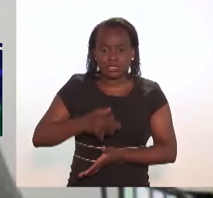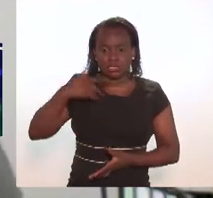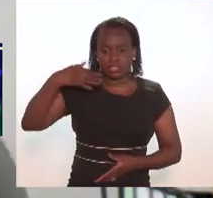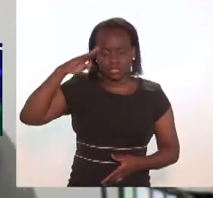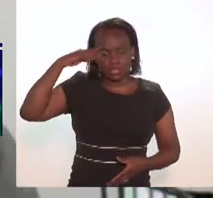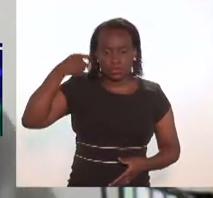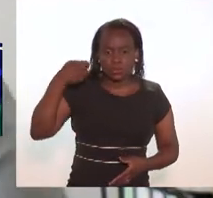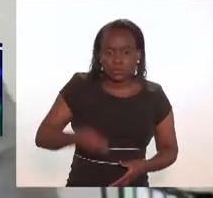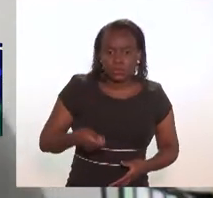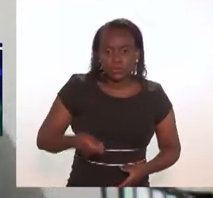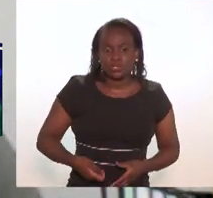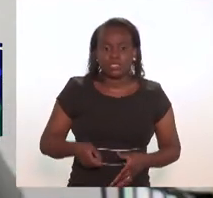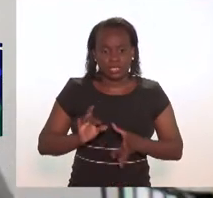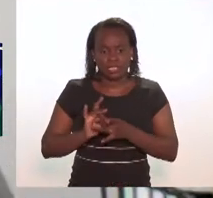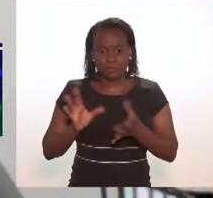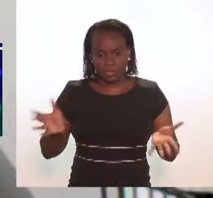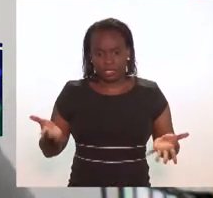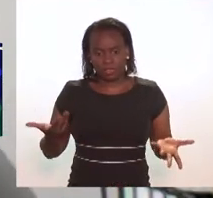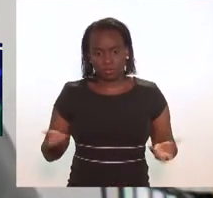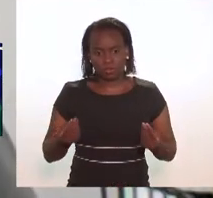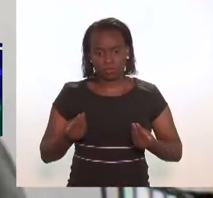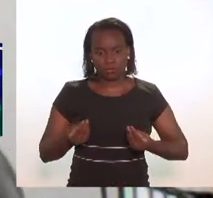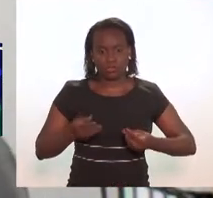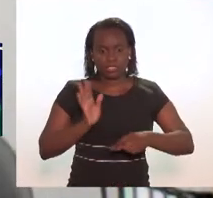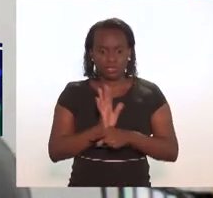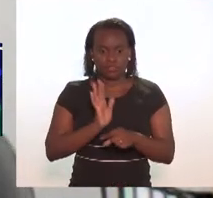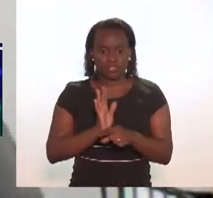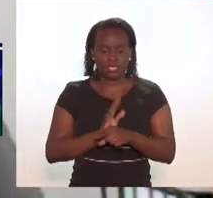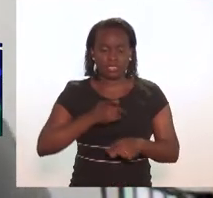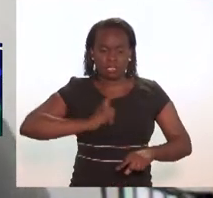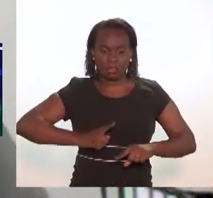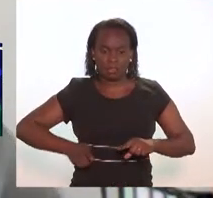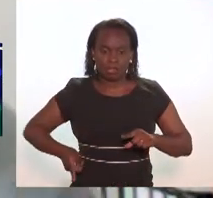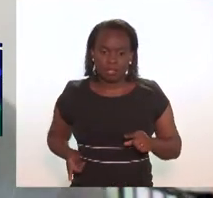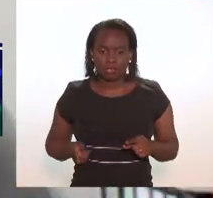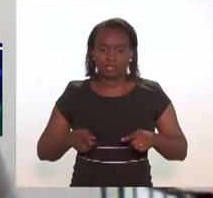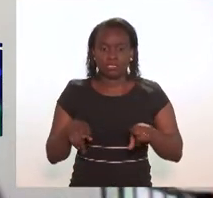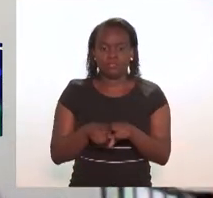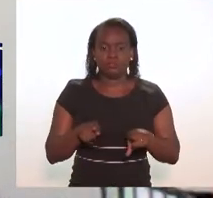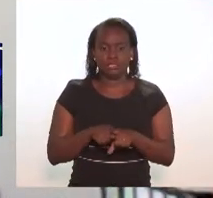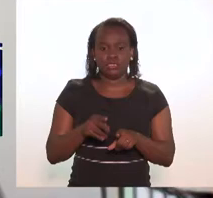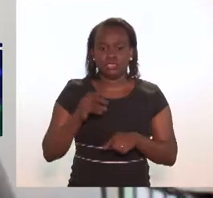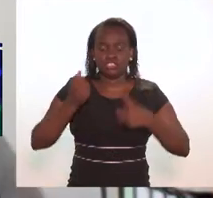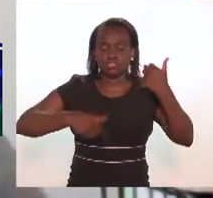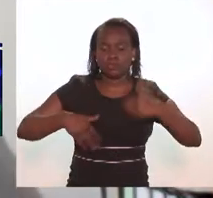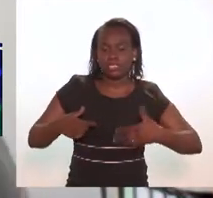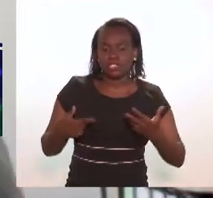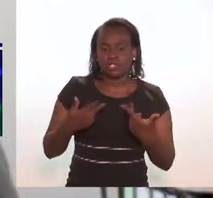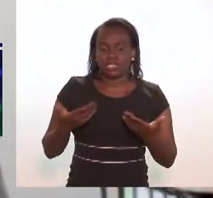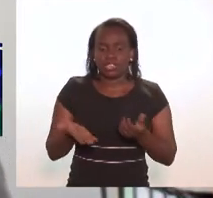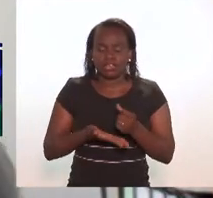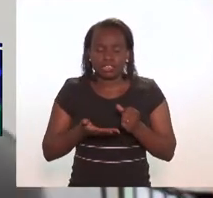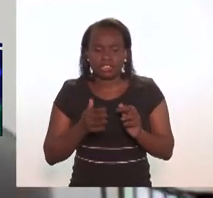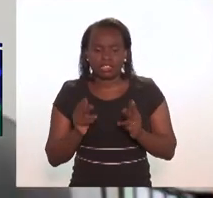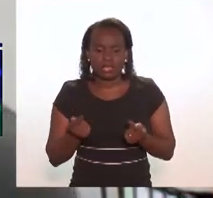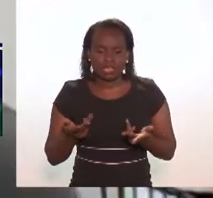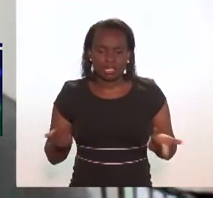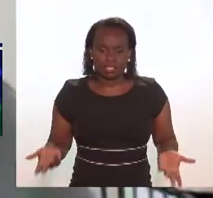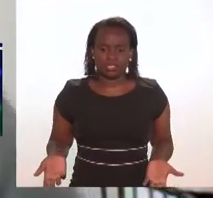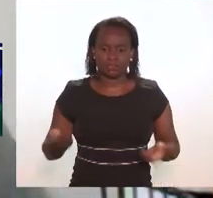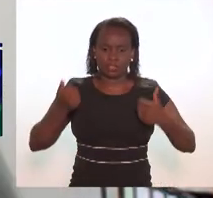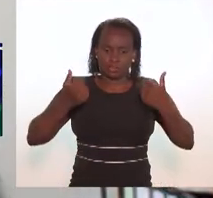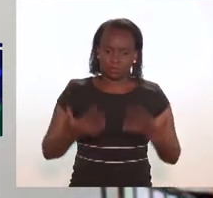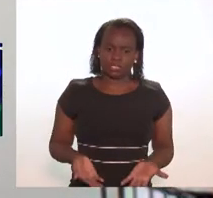É liberal dessa cepa que defende a censura e vem usar argumentos tão rasos para justificar o seu pensamento.